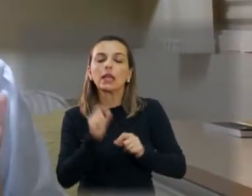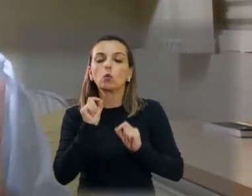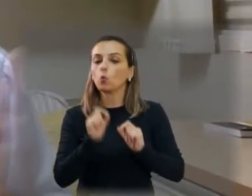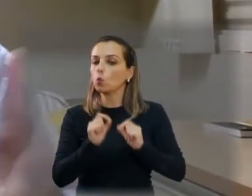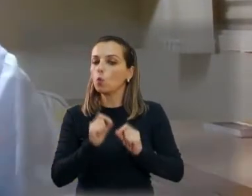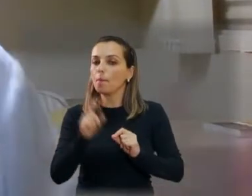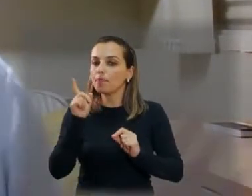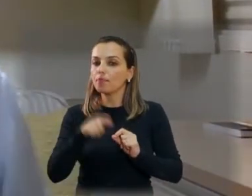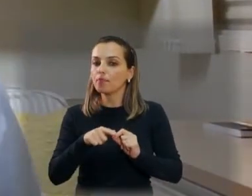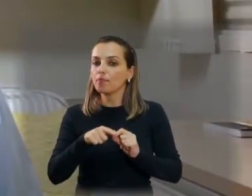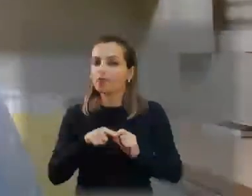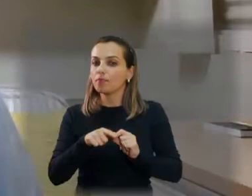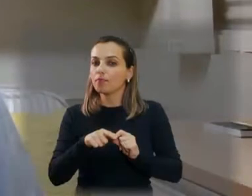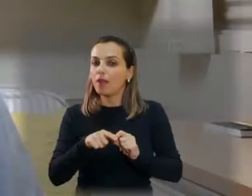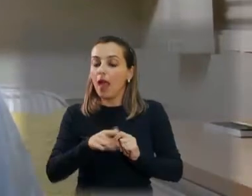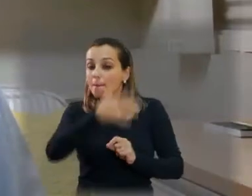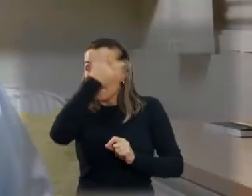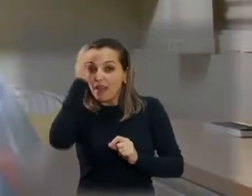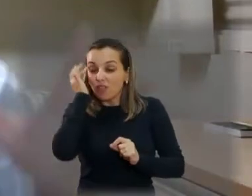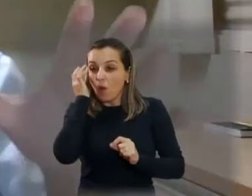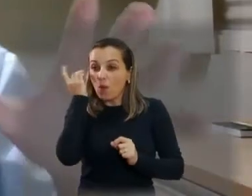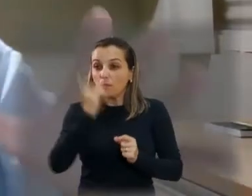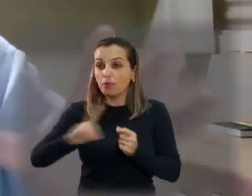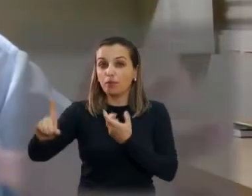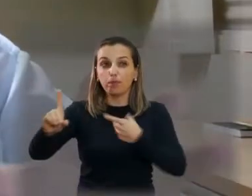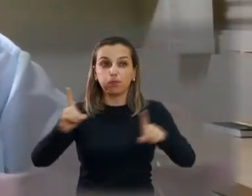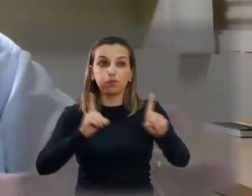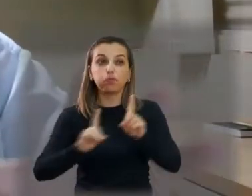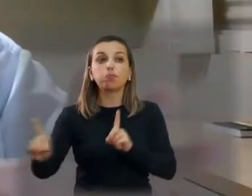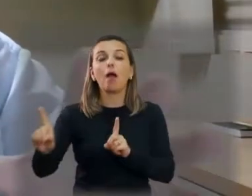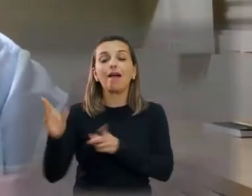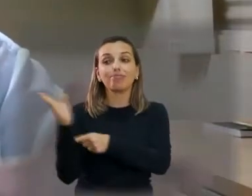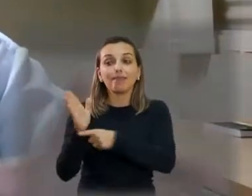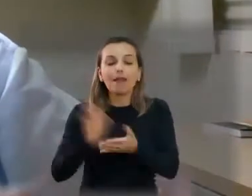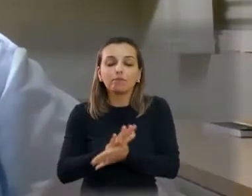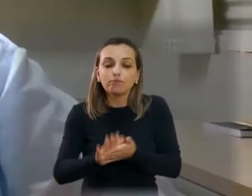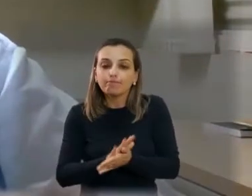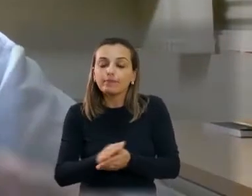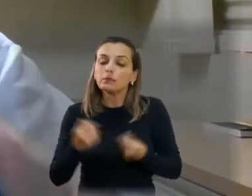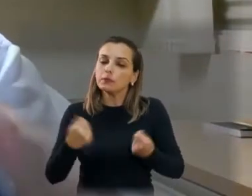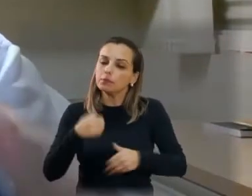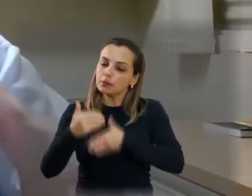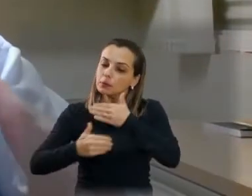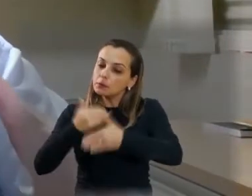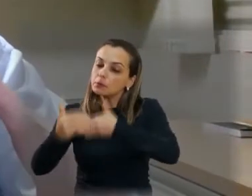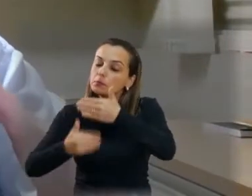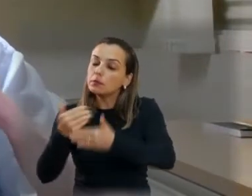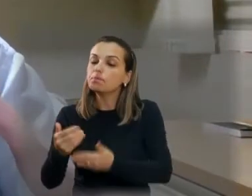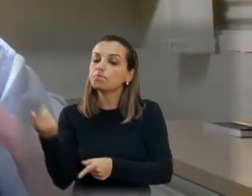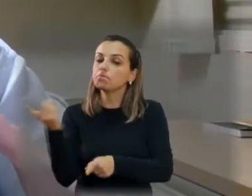a despejar demandas no judiciário. É preciso desenvolvermos e aprimorarmos um atendimento mais